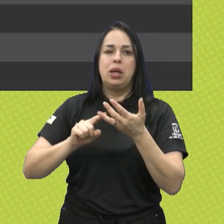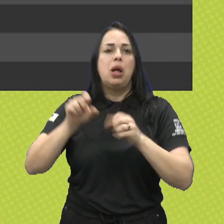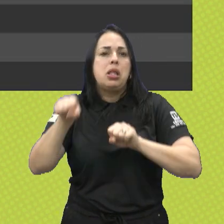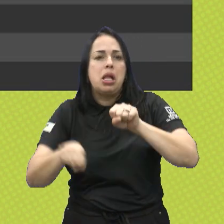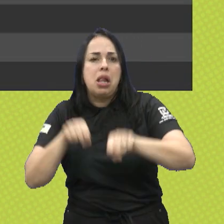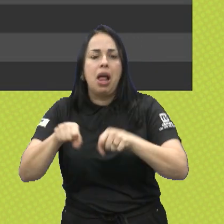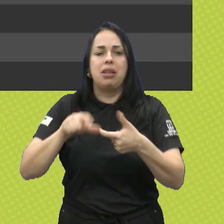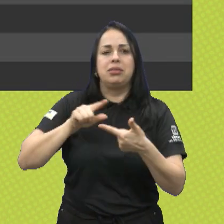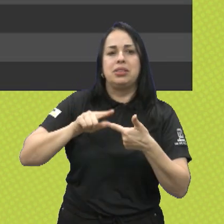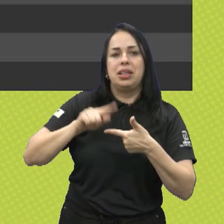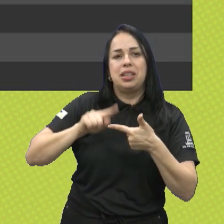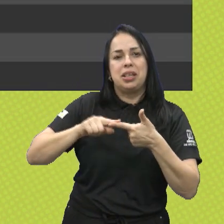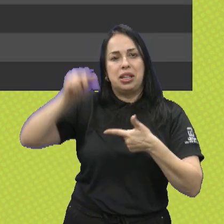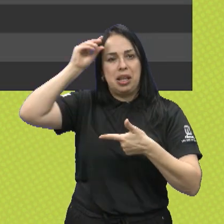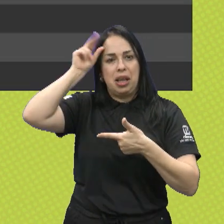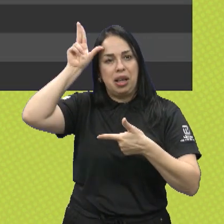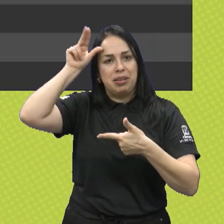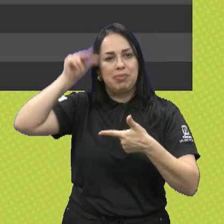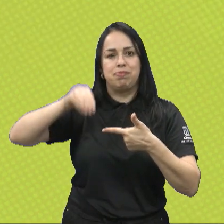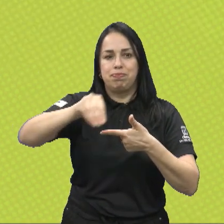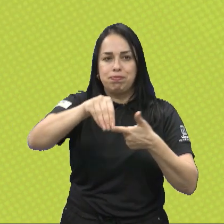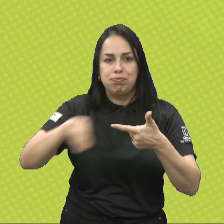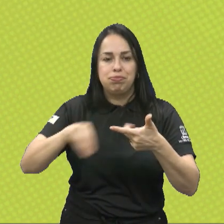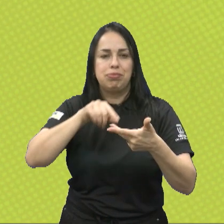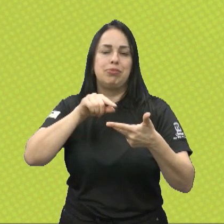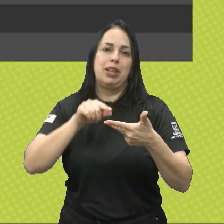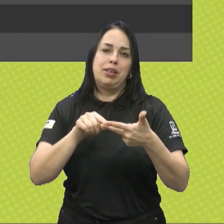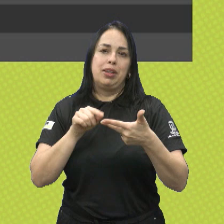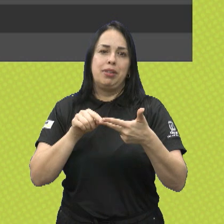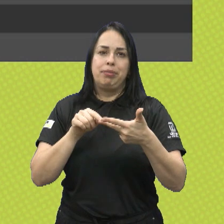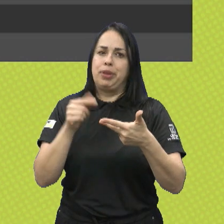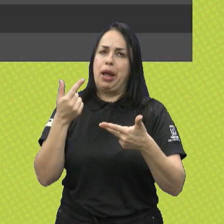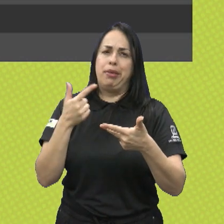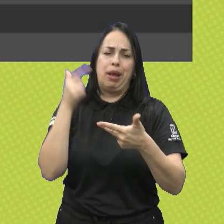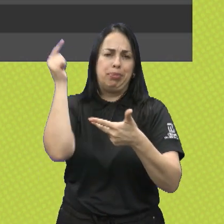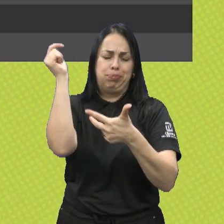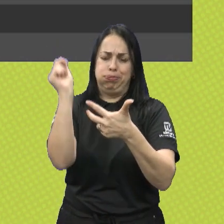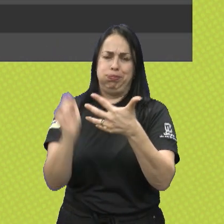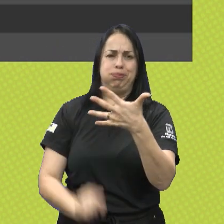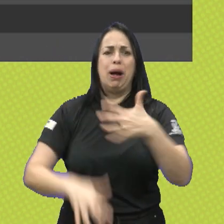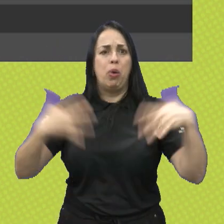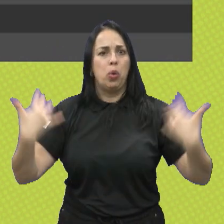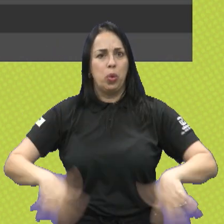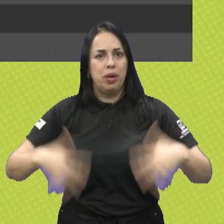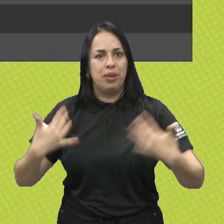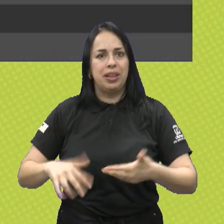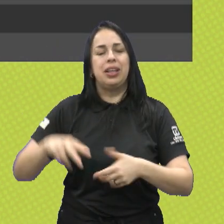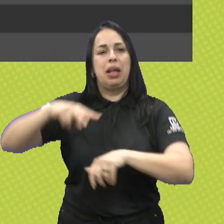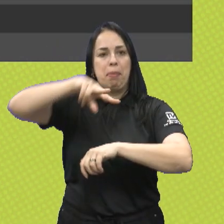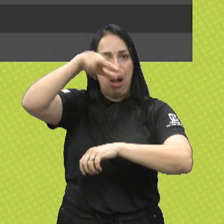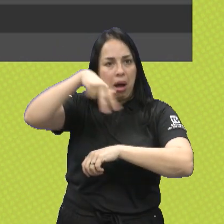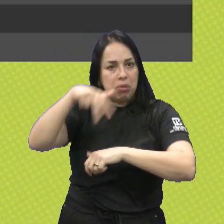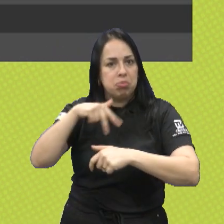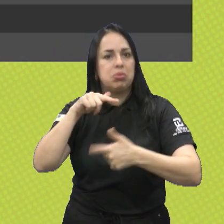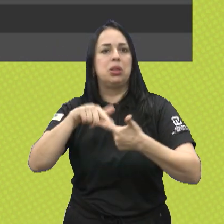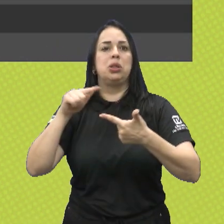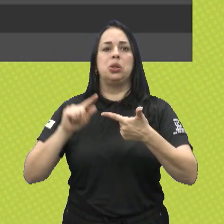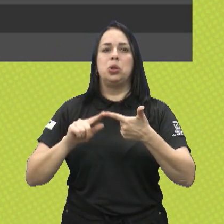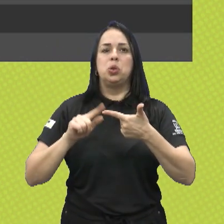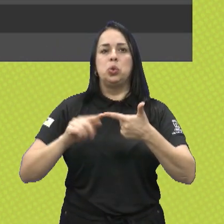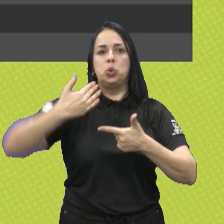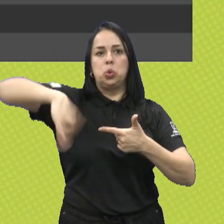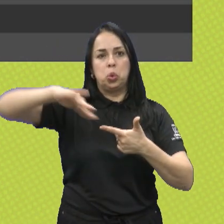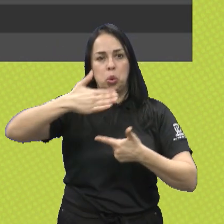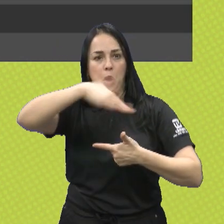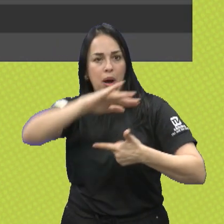futebol feminino, ginástica artística e tudo mais. Vira pra gente, Matheus, que tem título pra caramba ali, ó, ginástica rítmica, judô, masculino e feminino, karatê, as